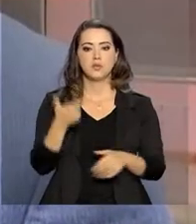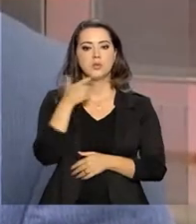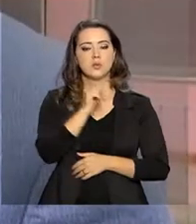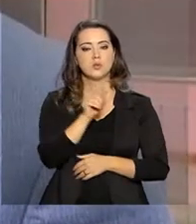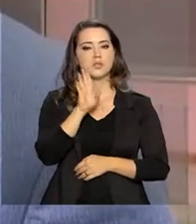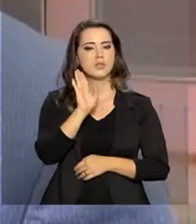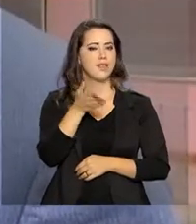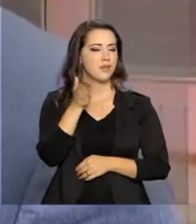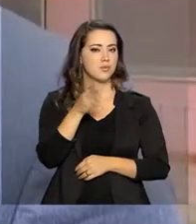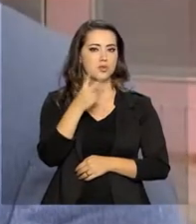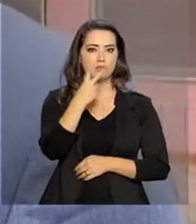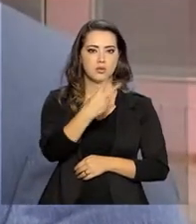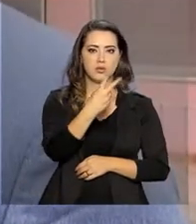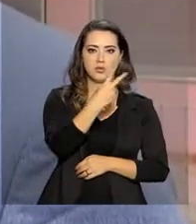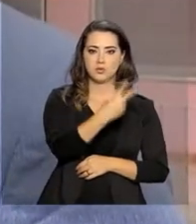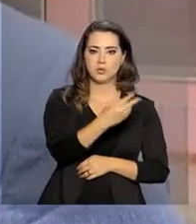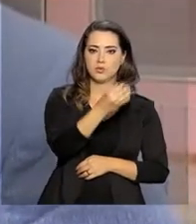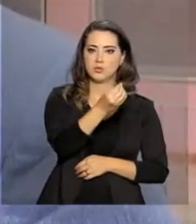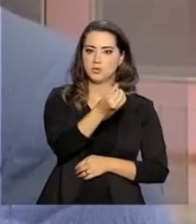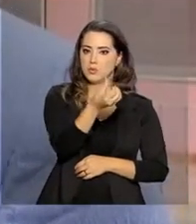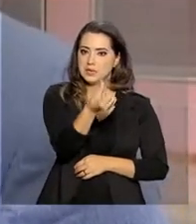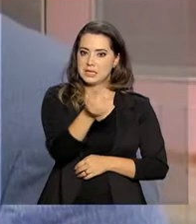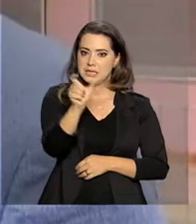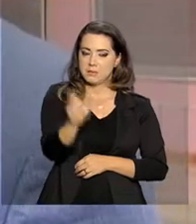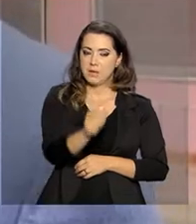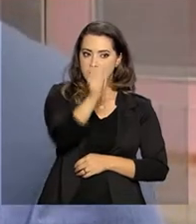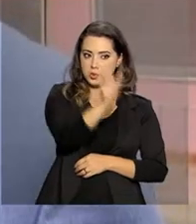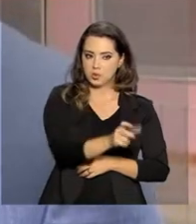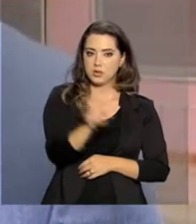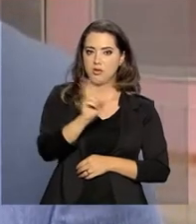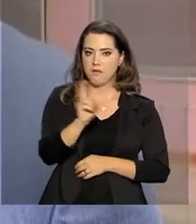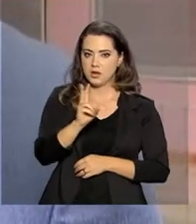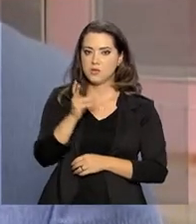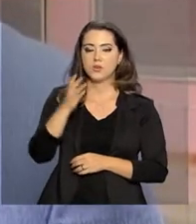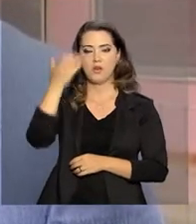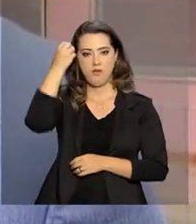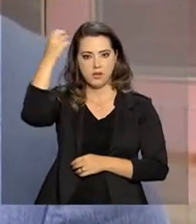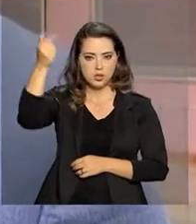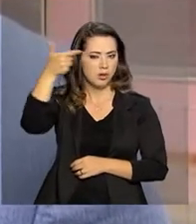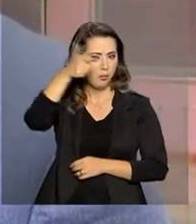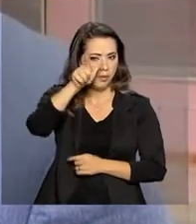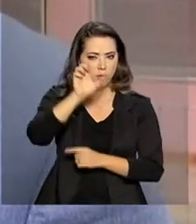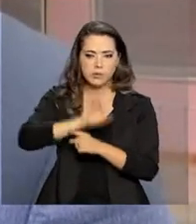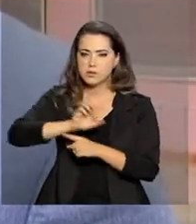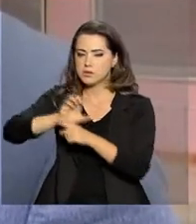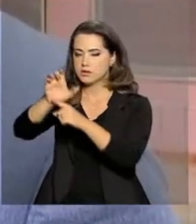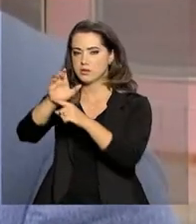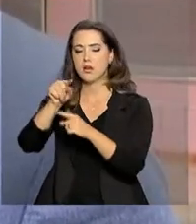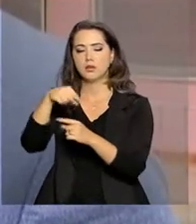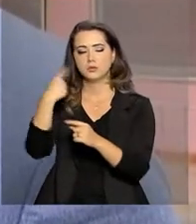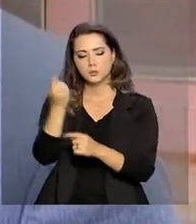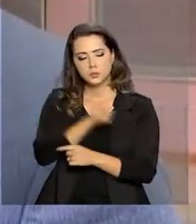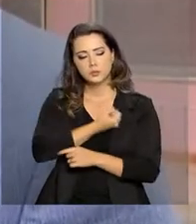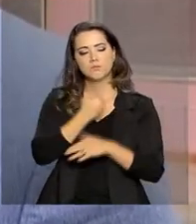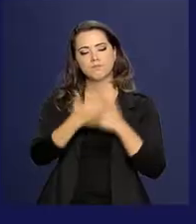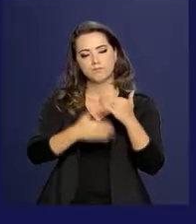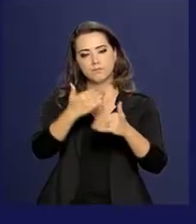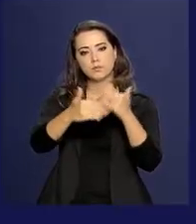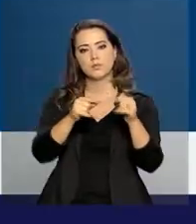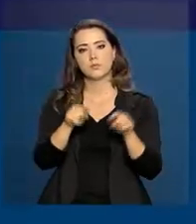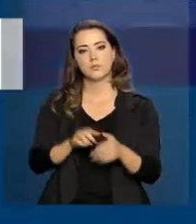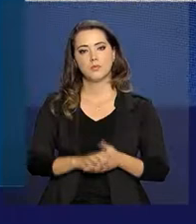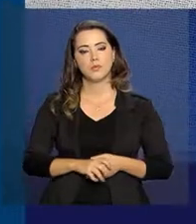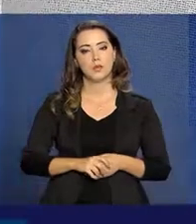ao número de 2.206 venezuelanos. Ainda há muito por fazer e o nosso trabalho permanecerá.